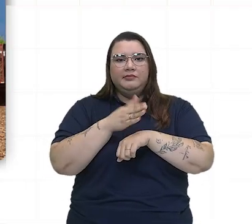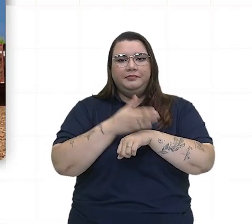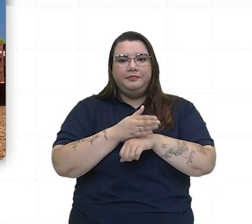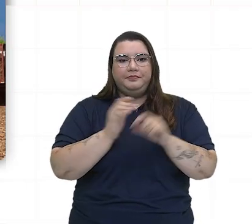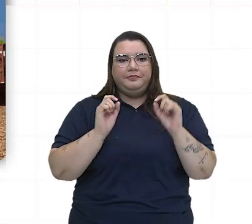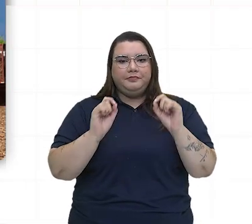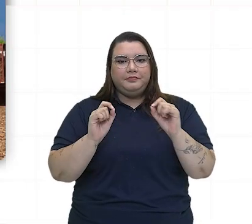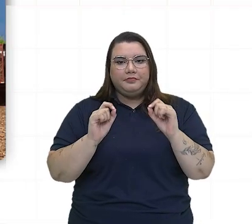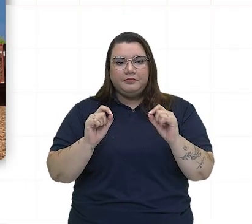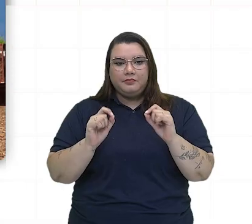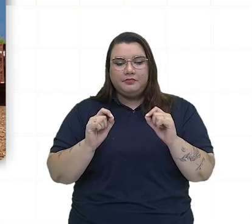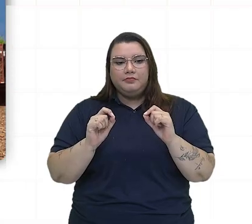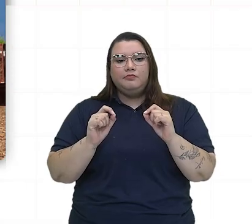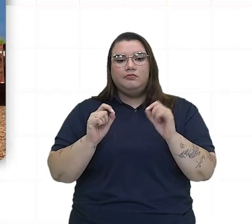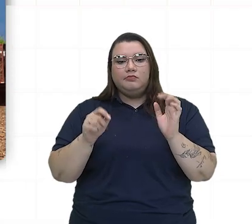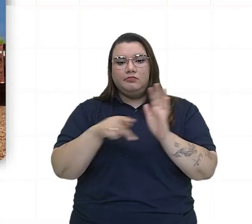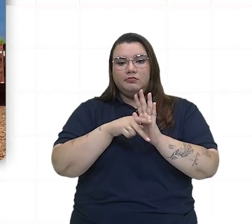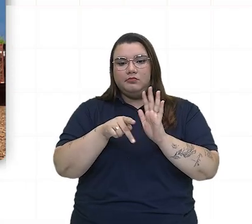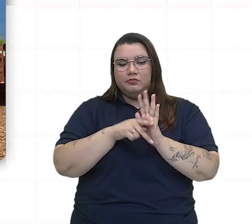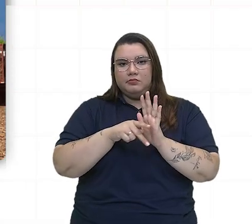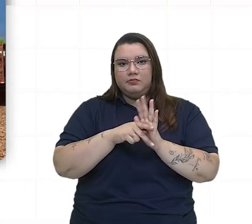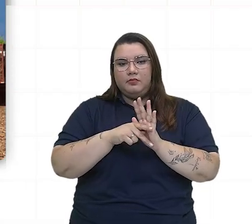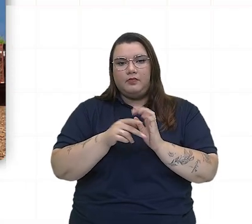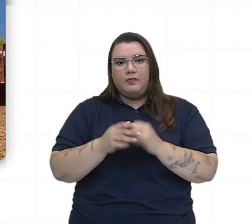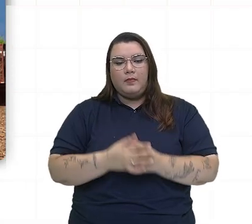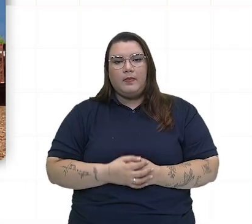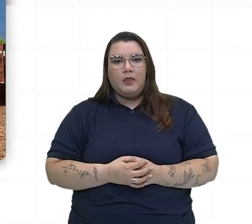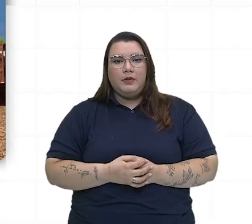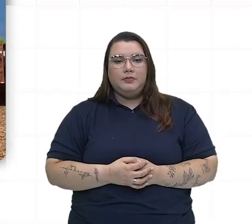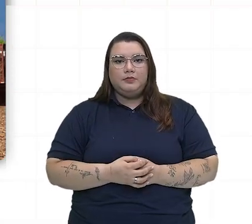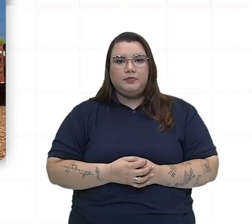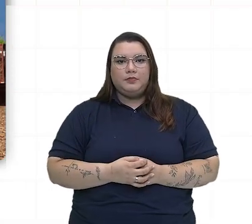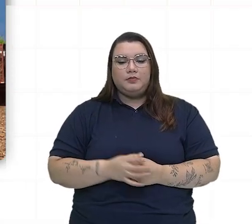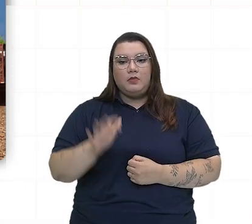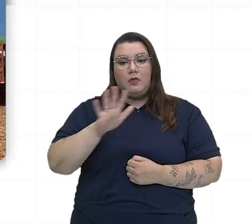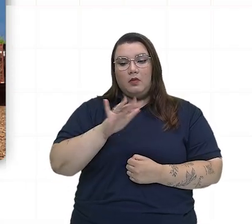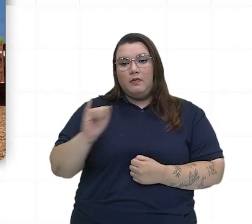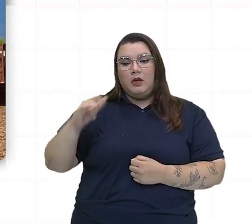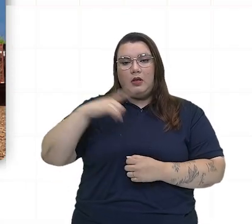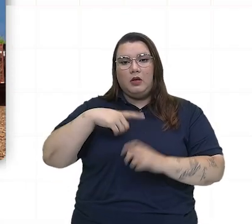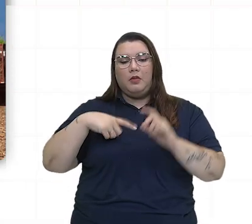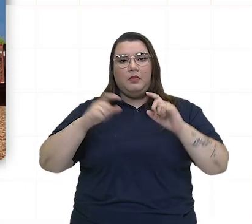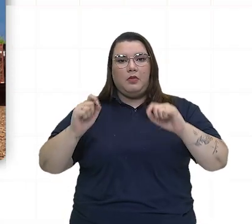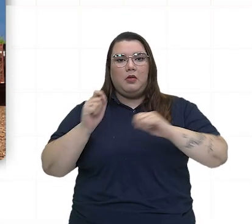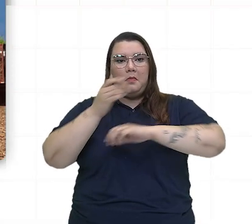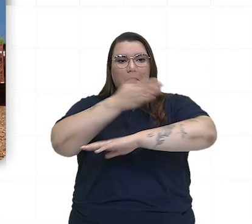prática da rizicultura. Então, ali o cultivo ele vai ser feito